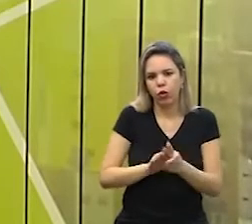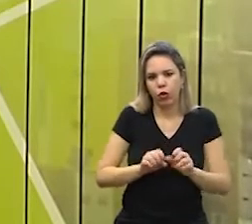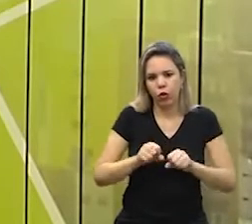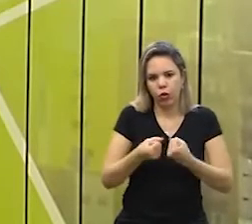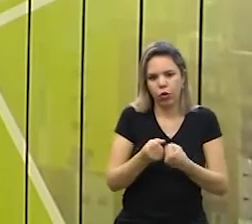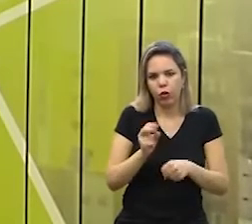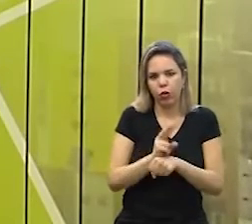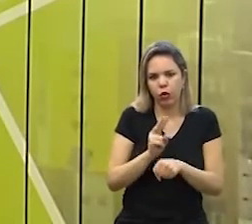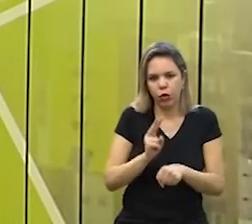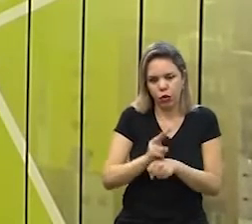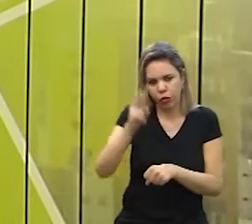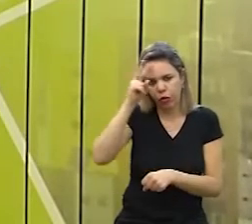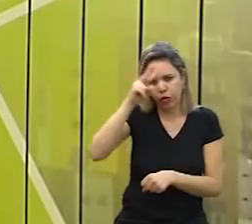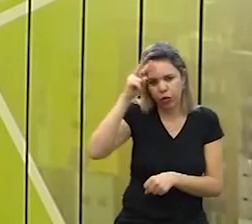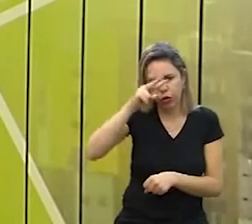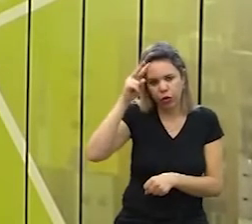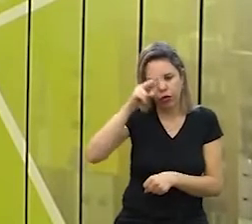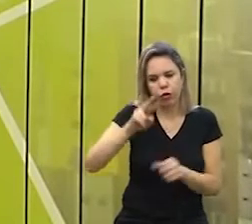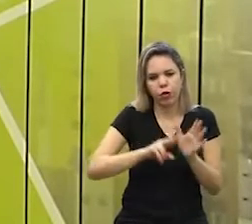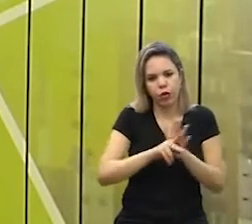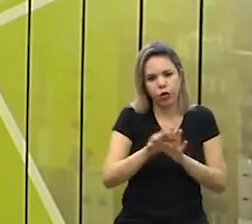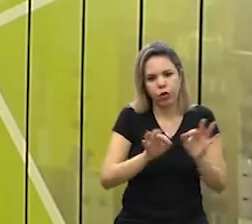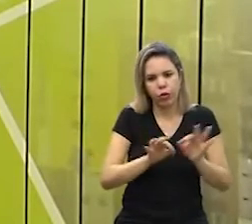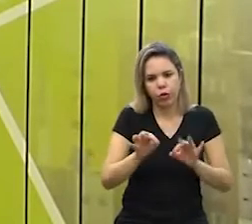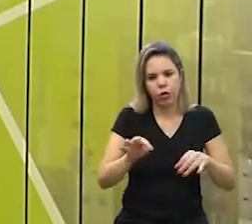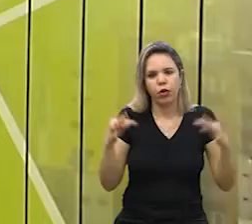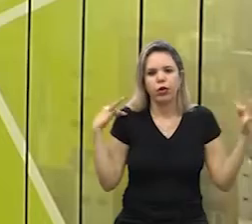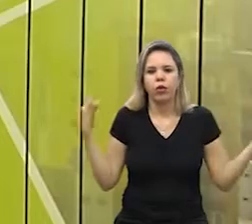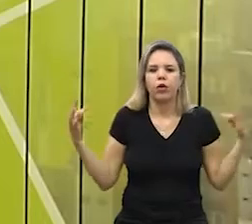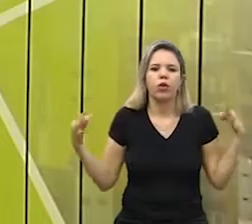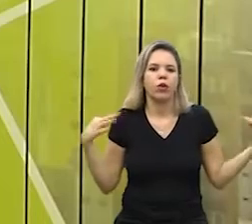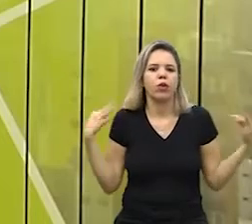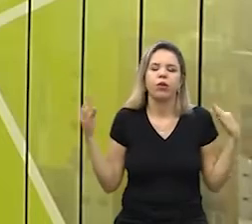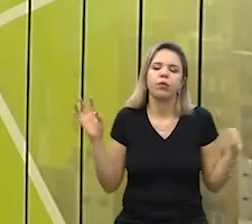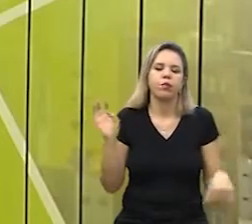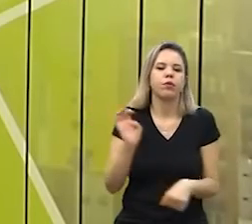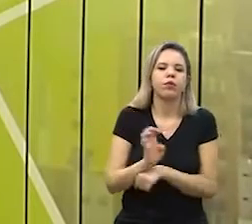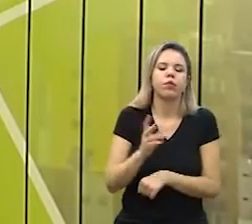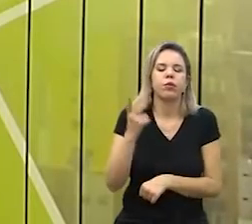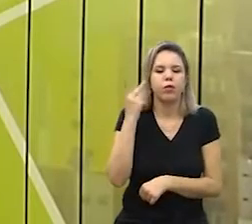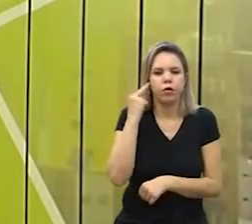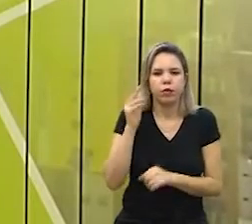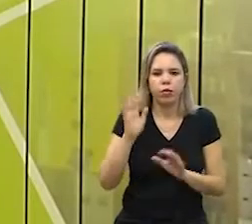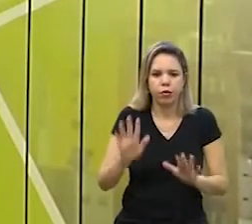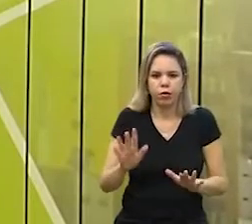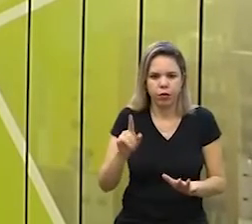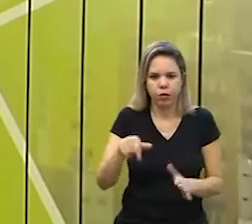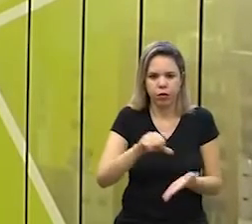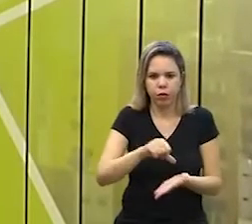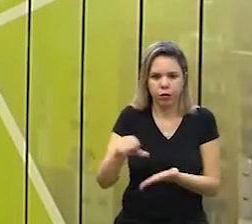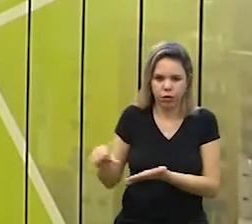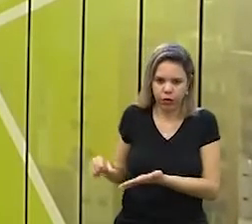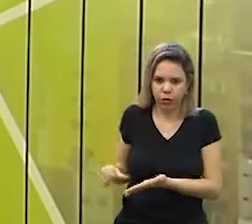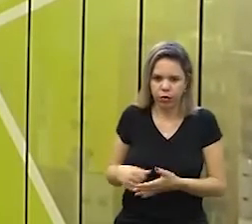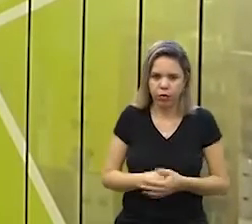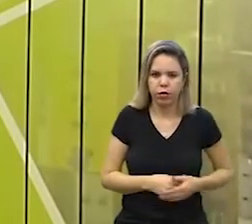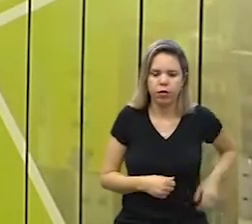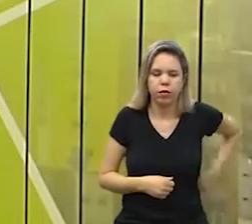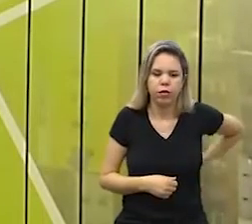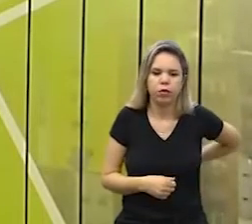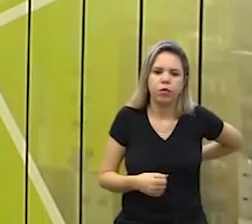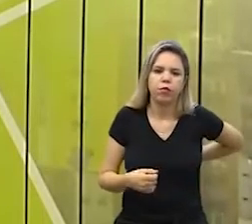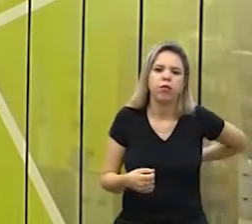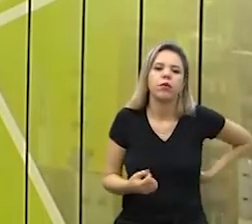do Patrimônio Histórico, Arqueológico e Turístico do Estado de São Paulo. E apesar de ser uma região muito ameaçada